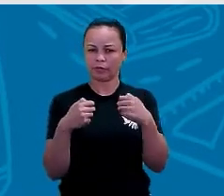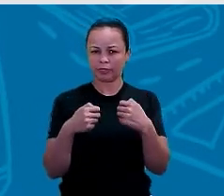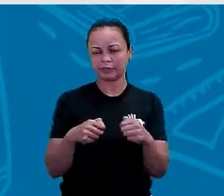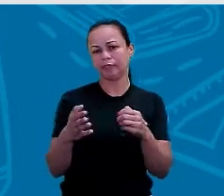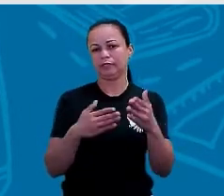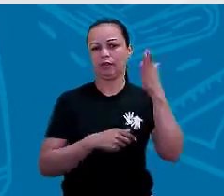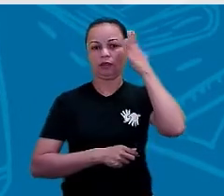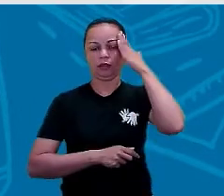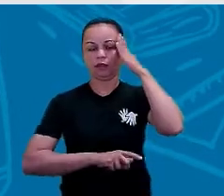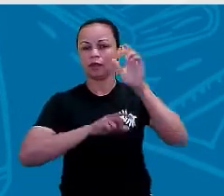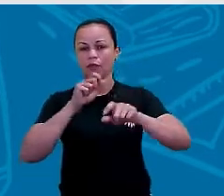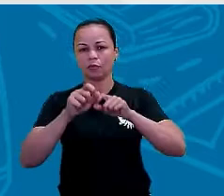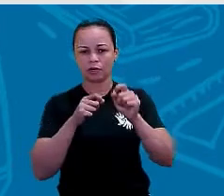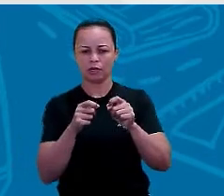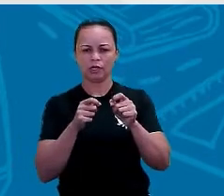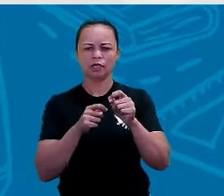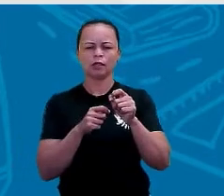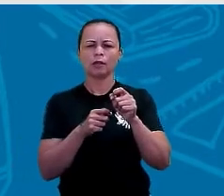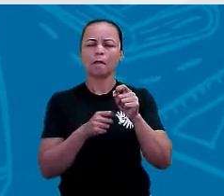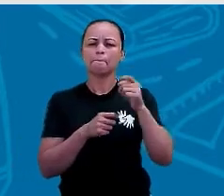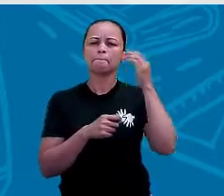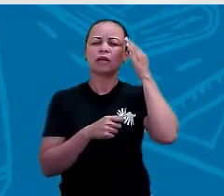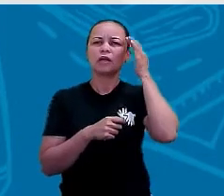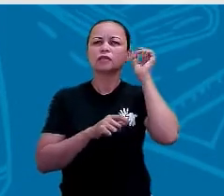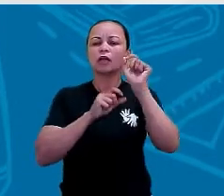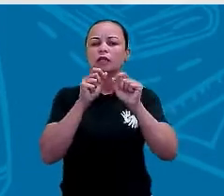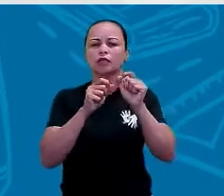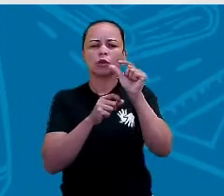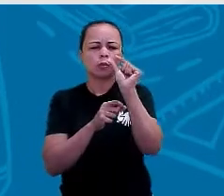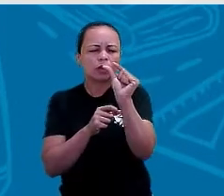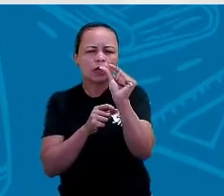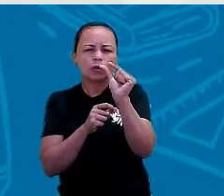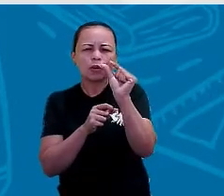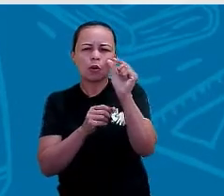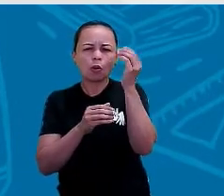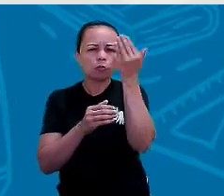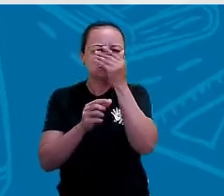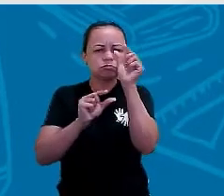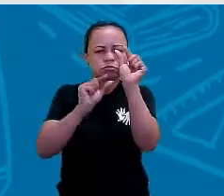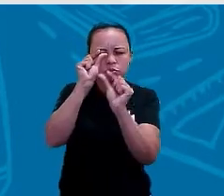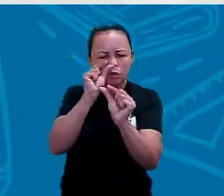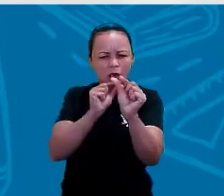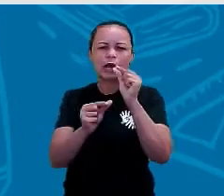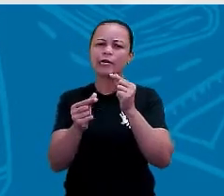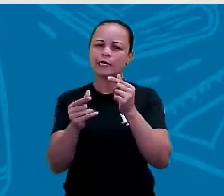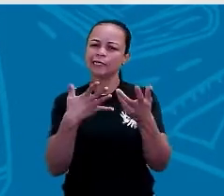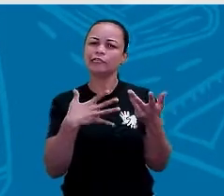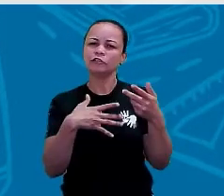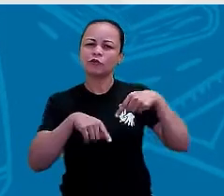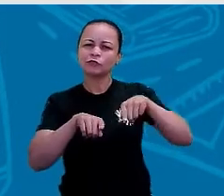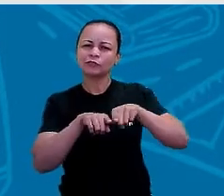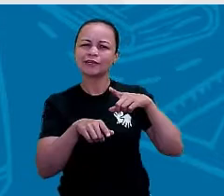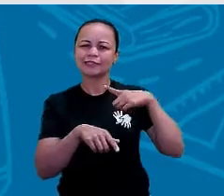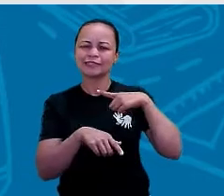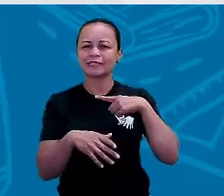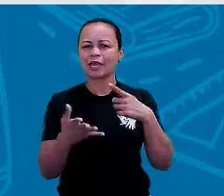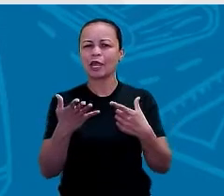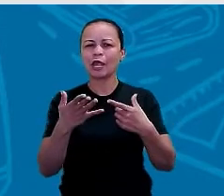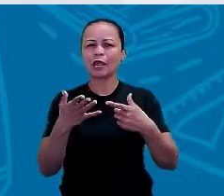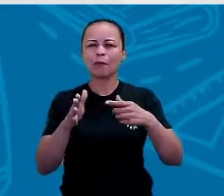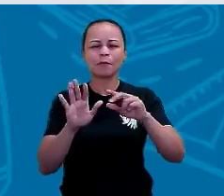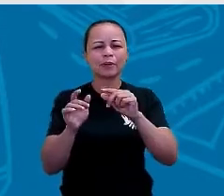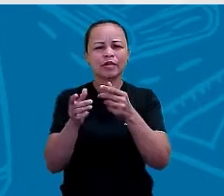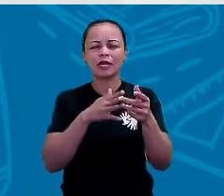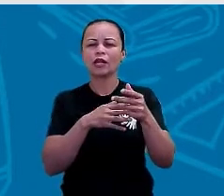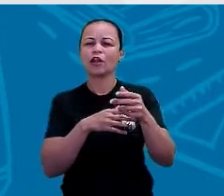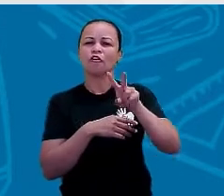que os micro-organismos, eles são sempre os vilões. Sempre os micro-organismos vão causar algum tipo de